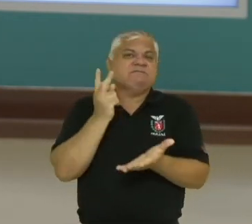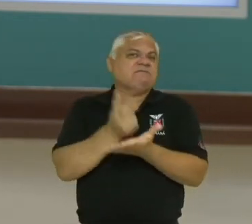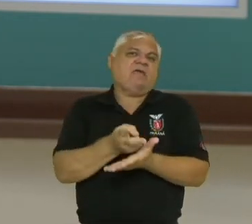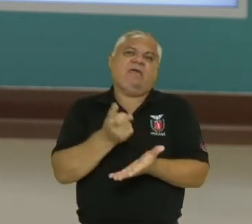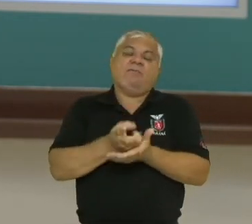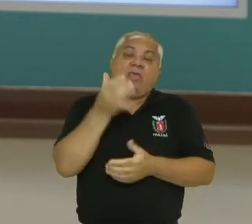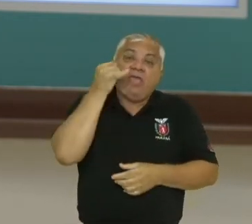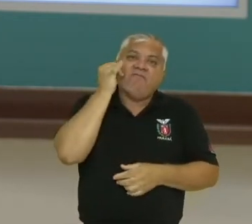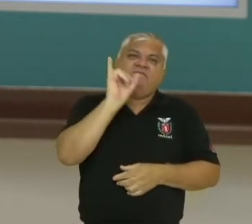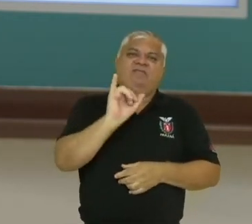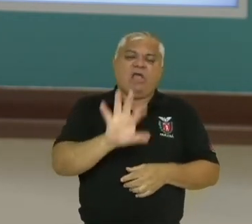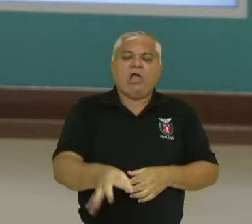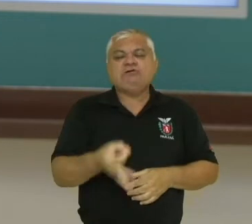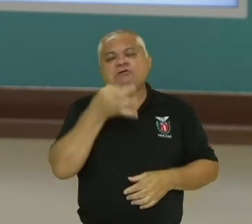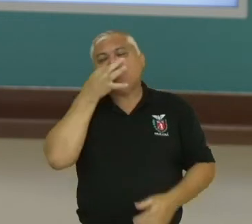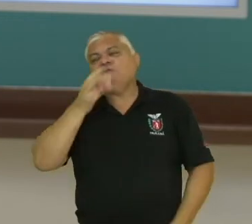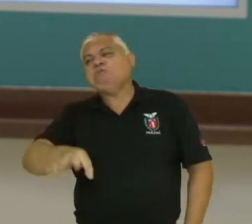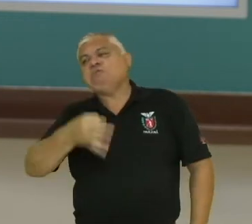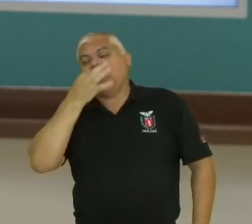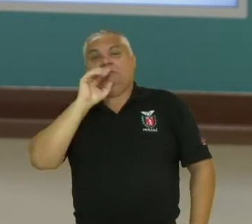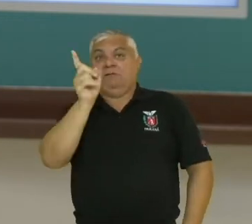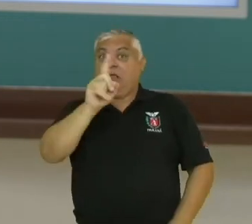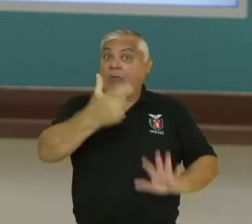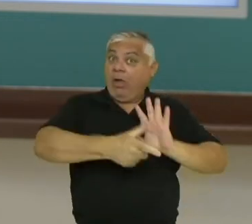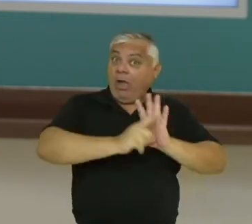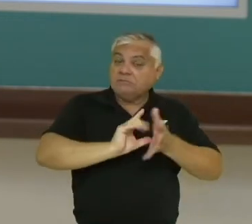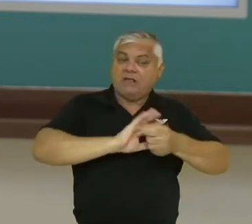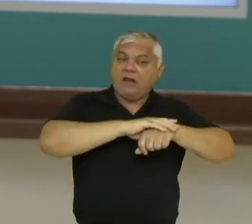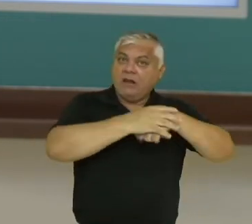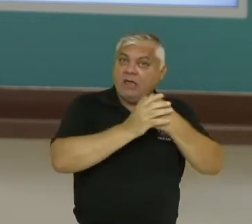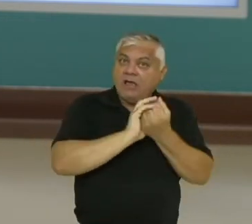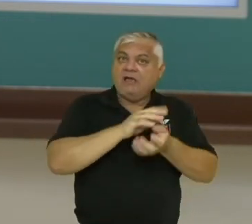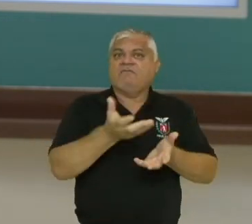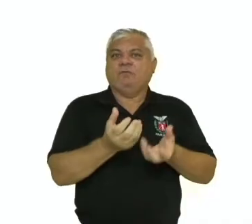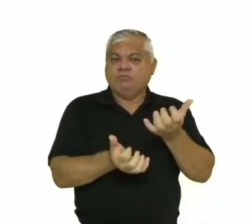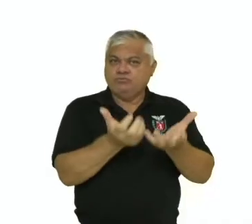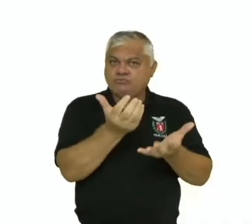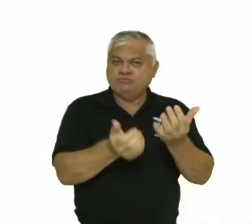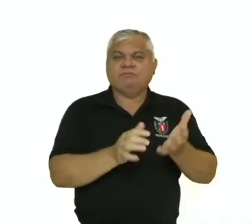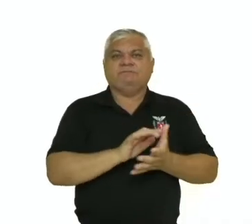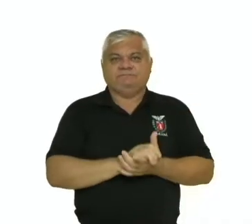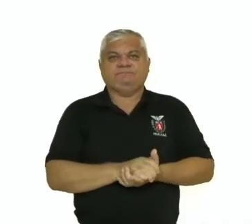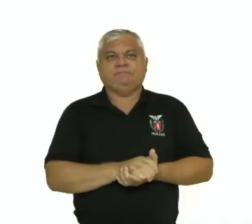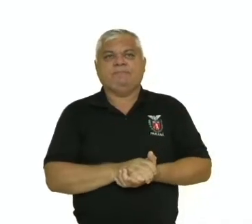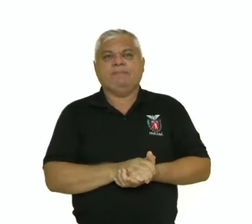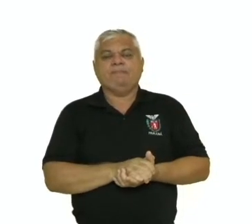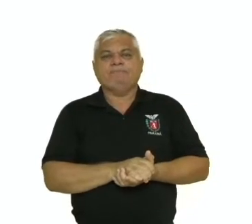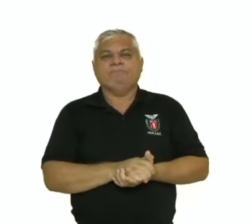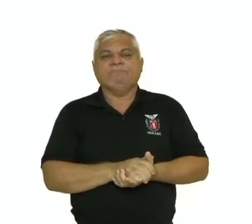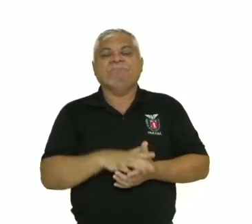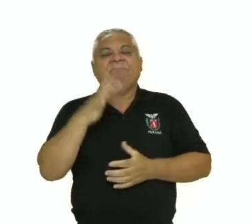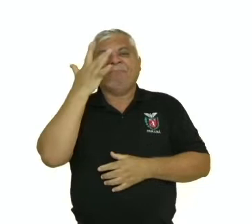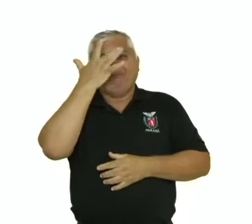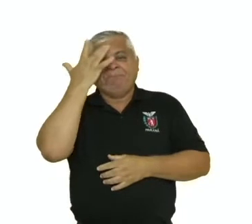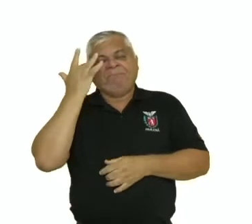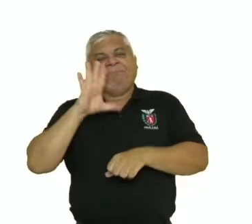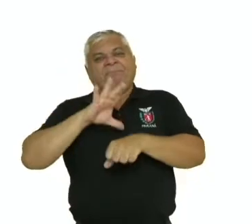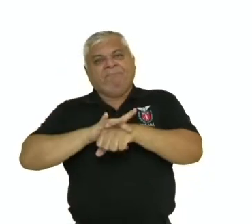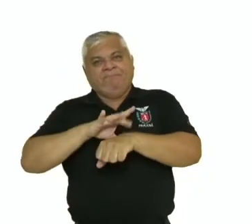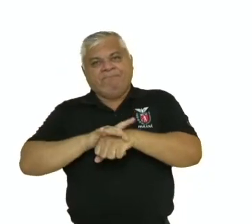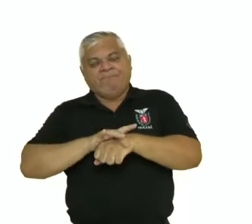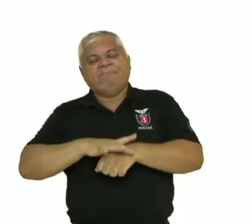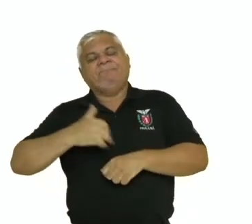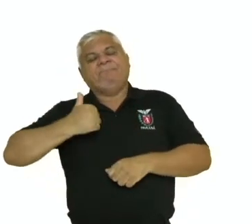Evite comê-los crus se você não conhece a sua procedência. A pessoa infectada, então, elimina com as suas